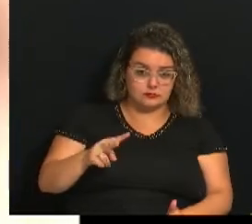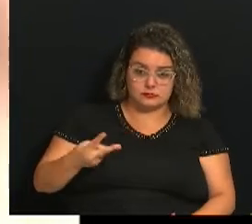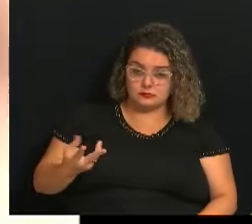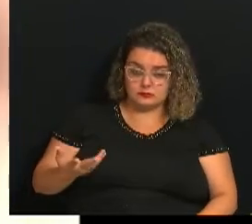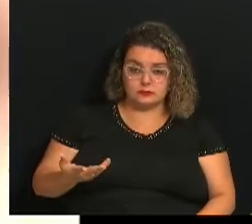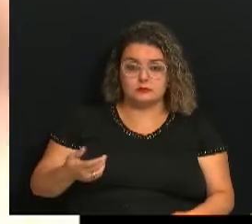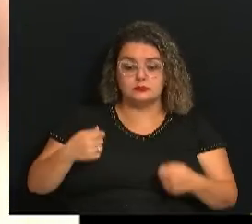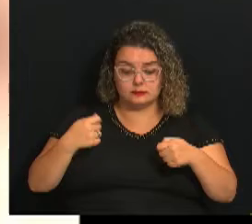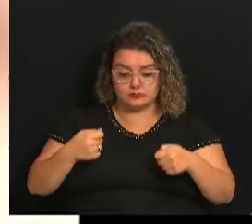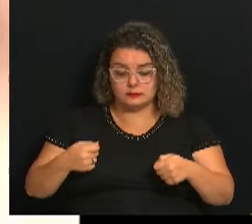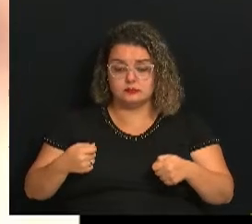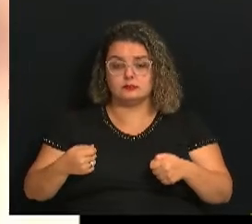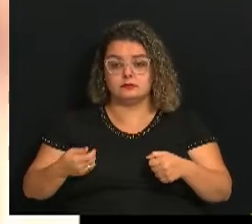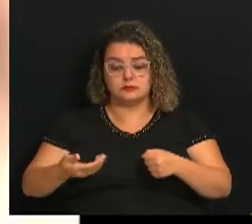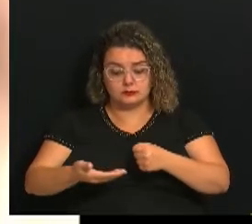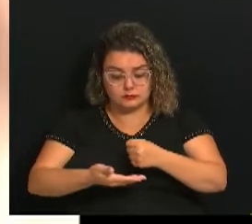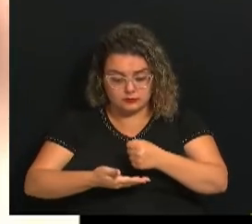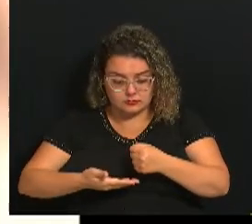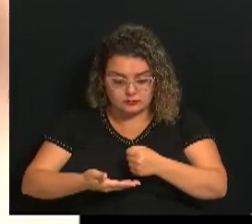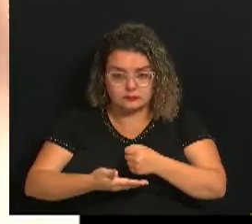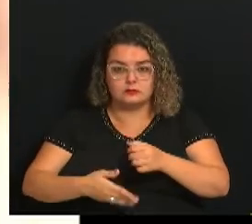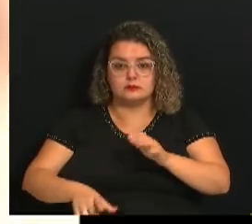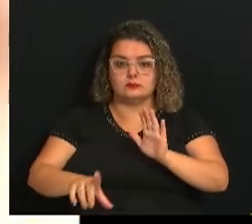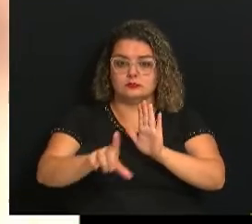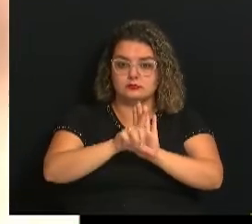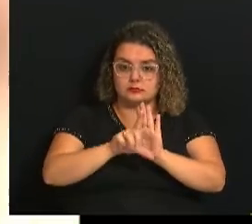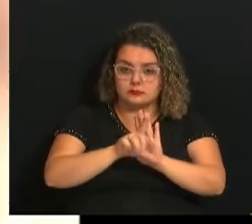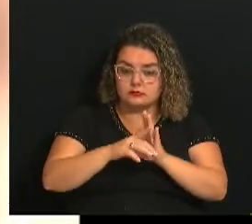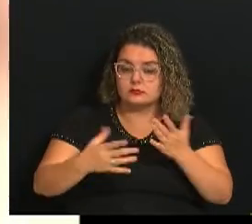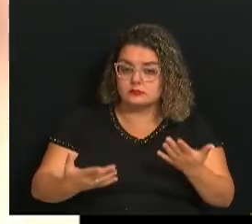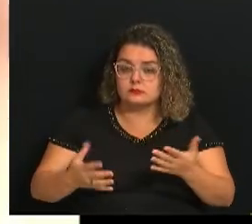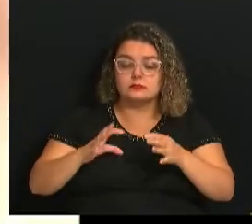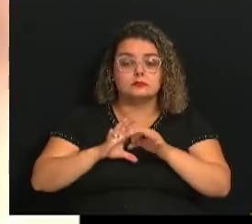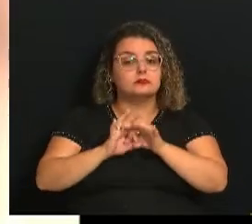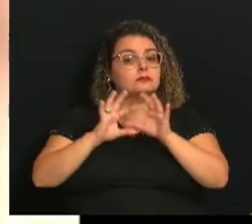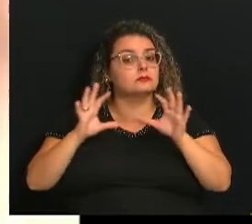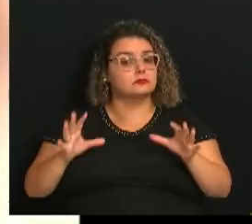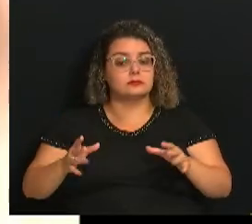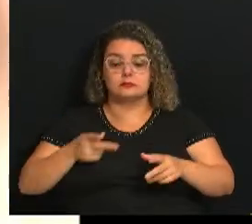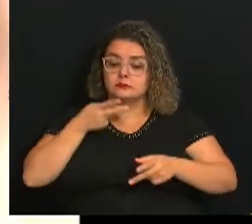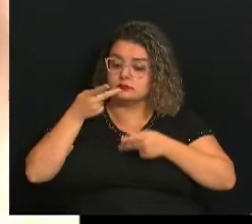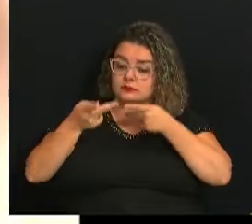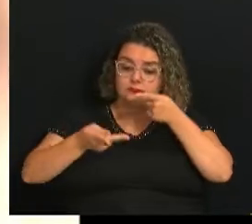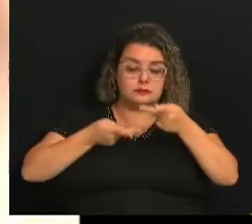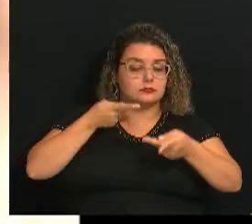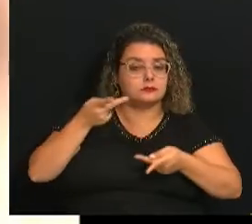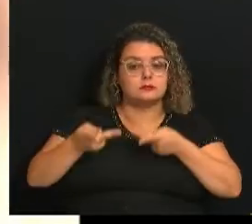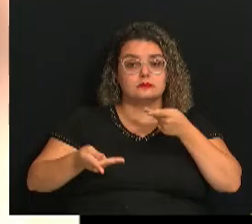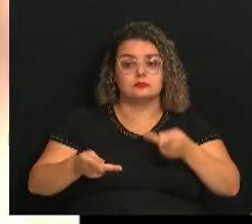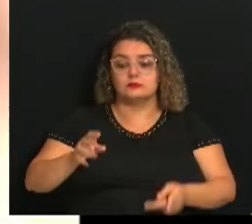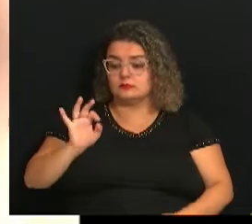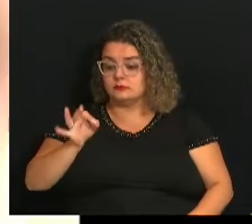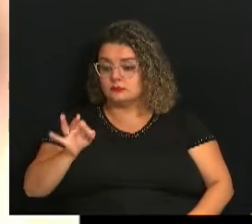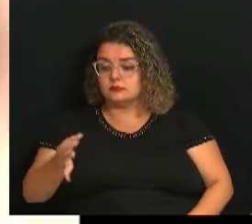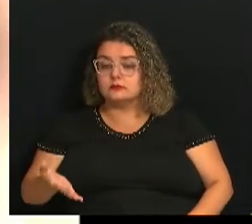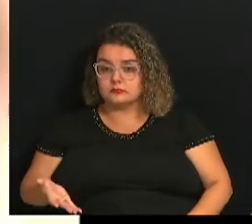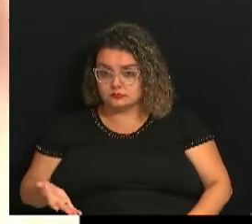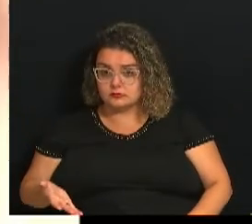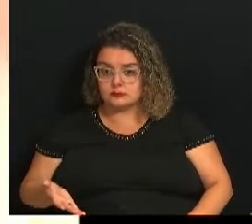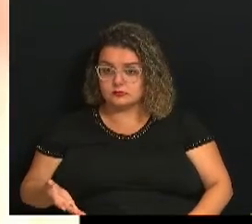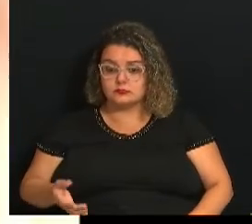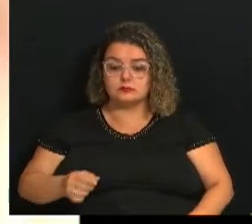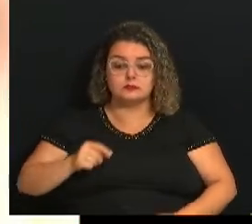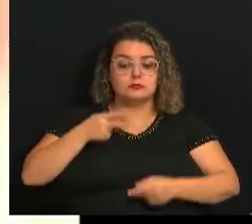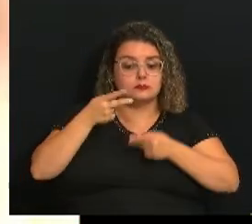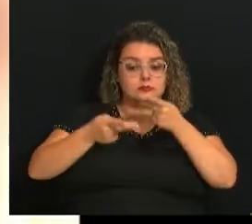estar amparado por uma legislação que lhe permita dizer o que é certo, dizer o que pensa,